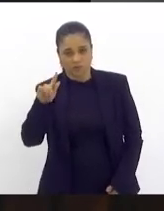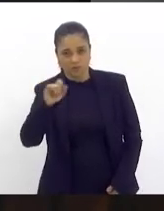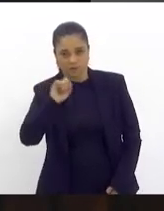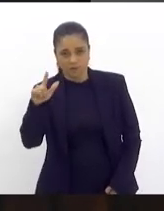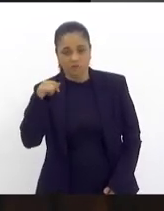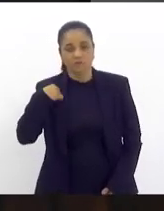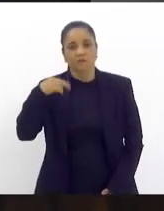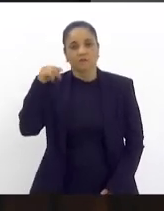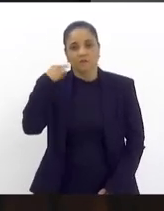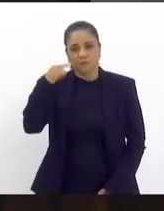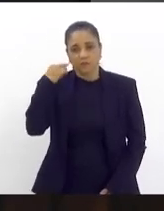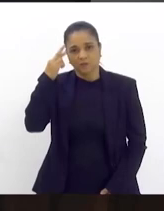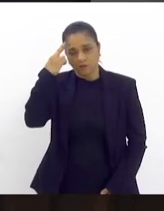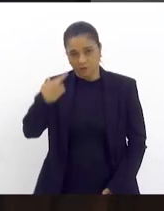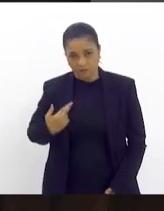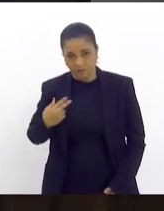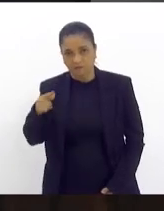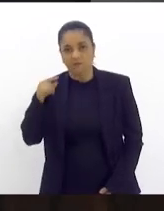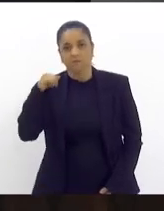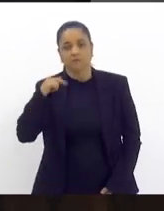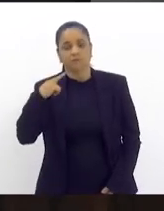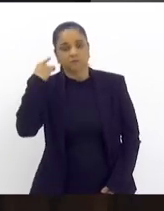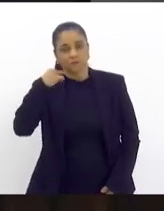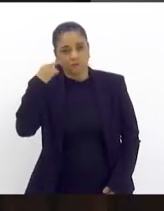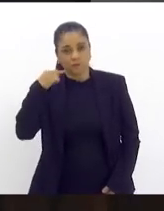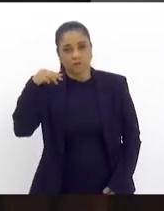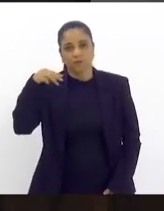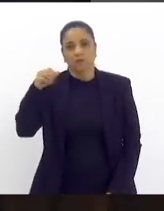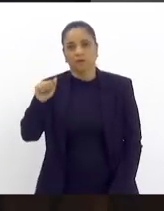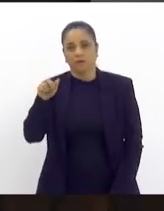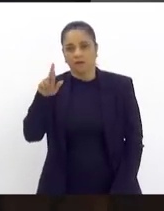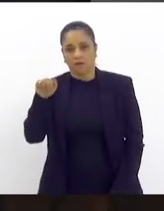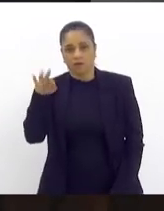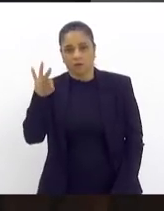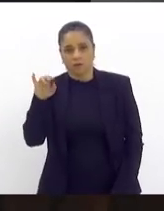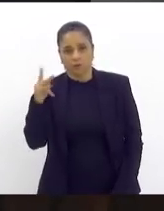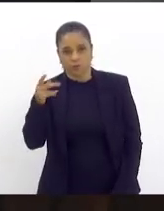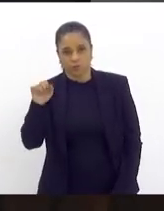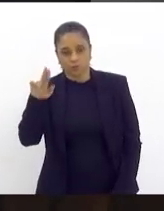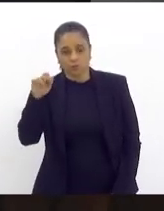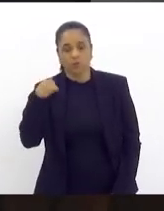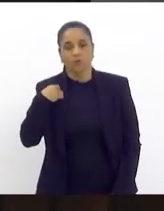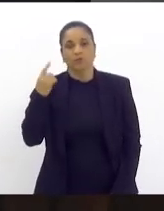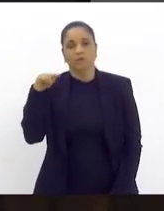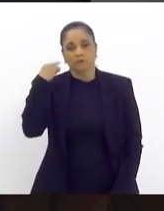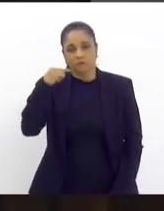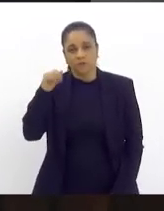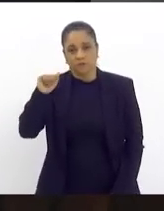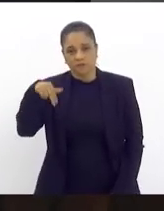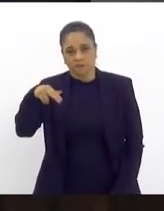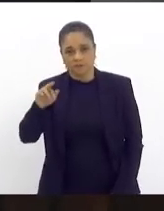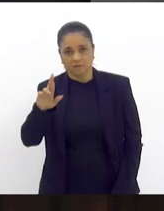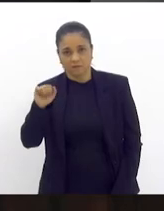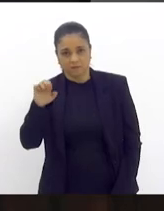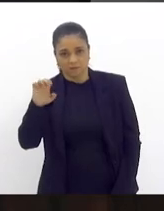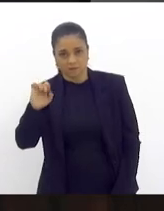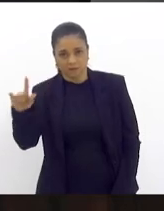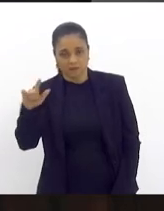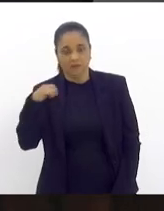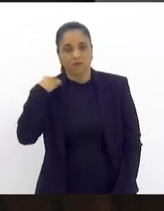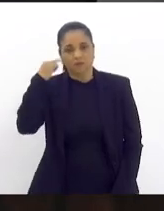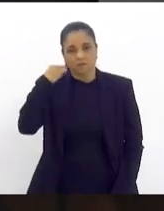Renato Miranda, deputado Arthur Monteiro, deputado Andrezinho Siciliano, deputado